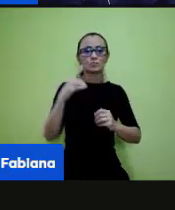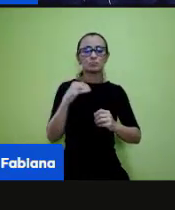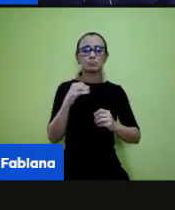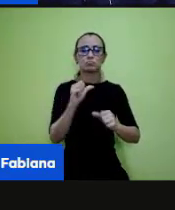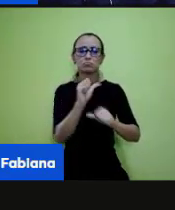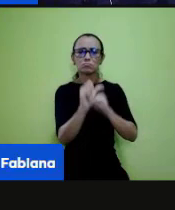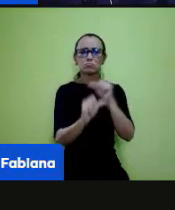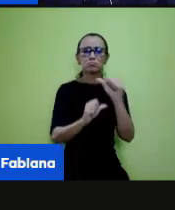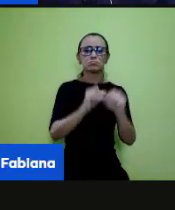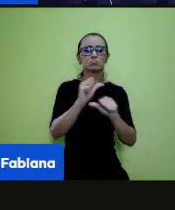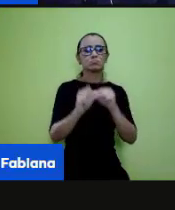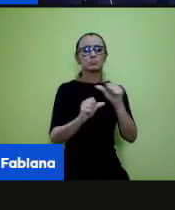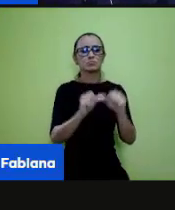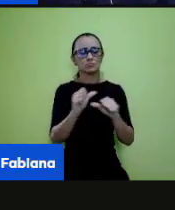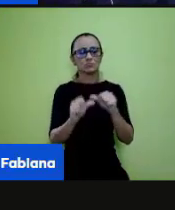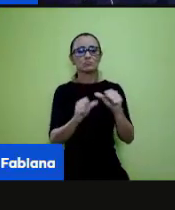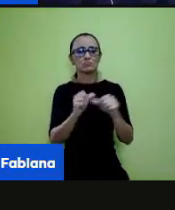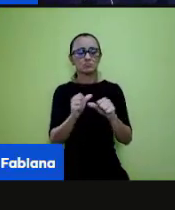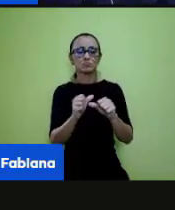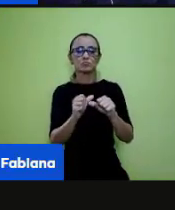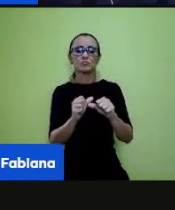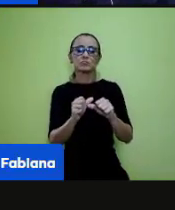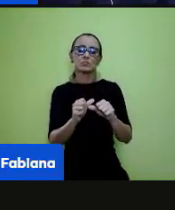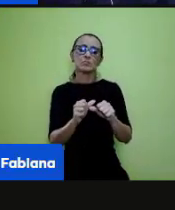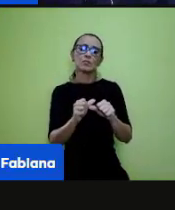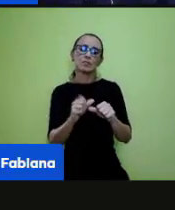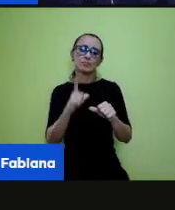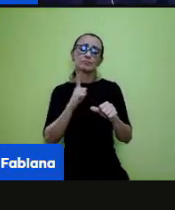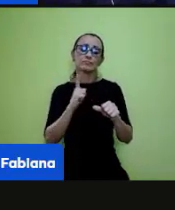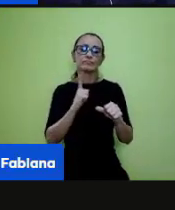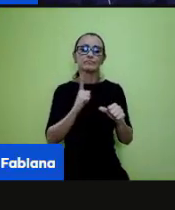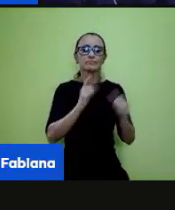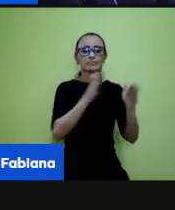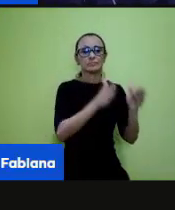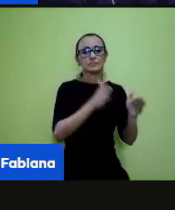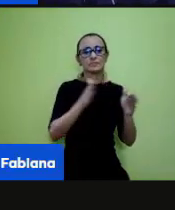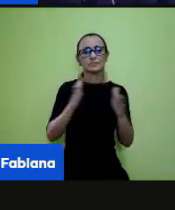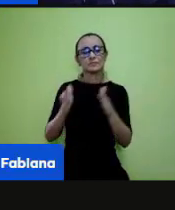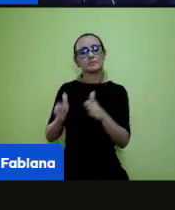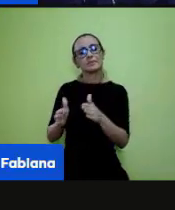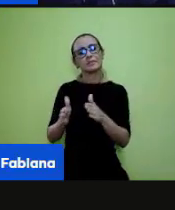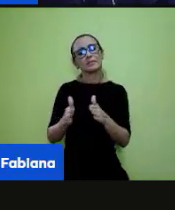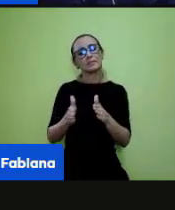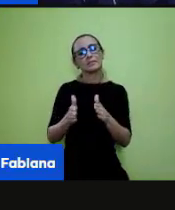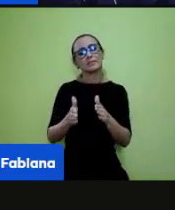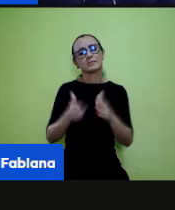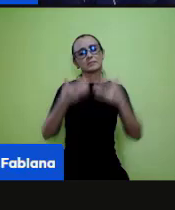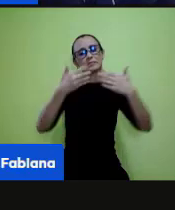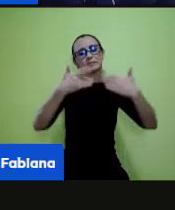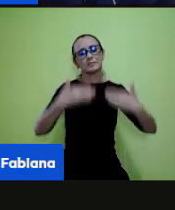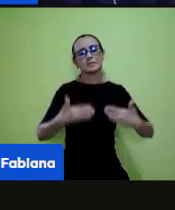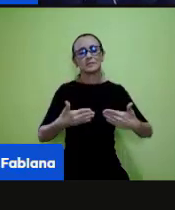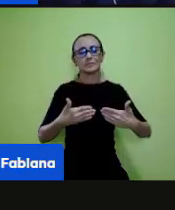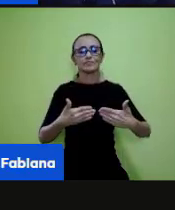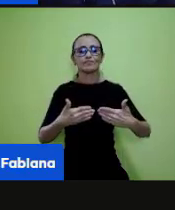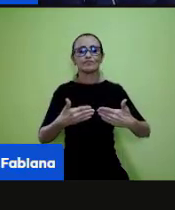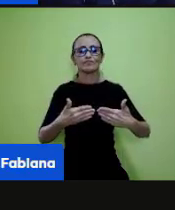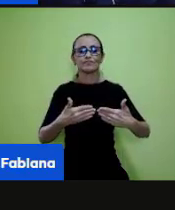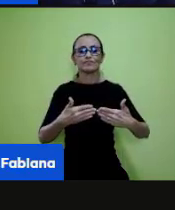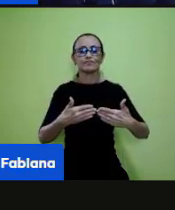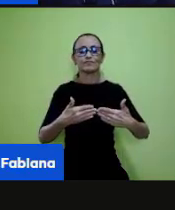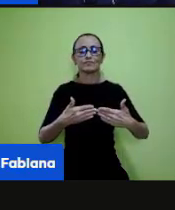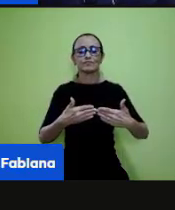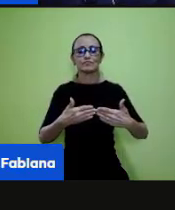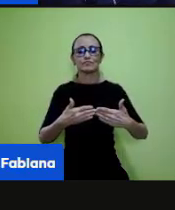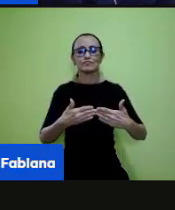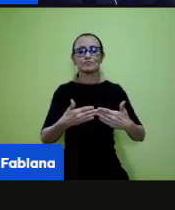depois tem toda essa fase aí, que nós já citamos, de 7 a 10 dias, uma temperatura normal, tá?